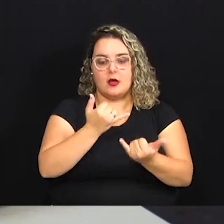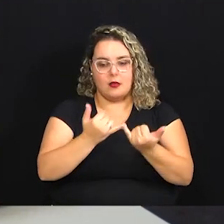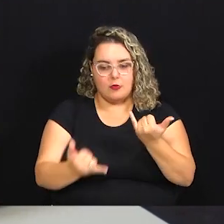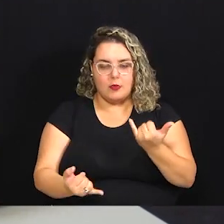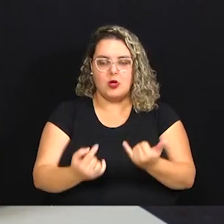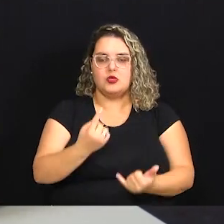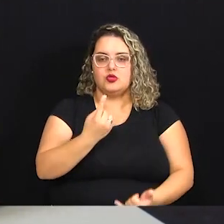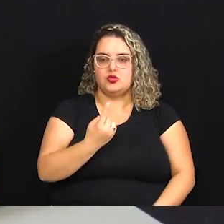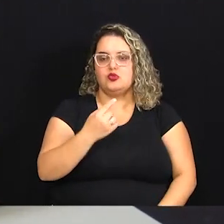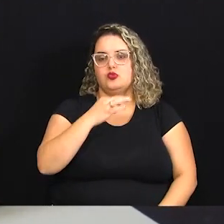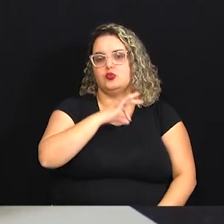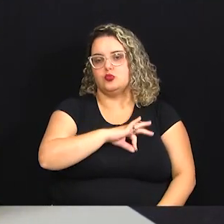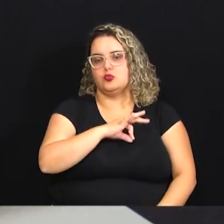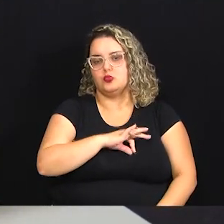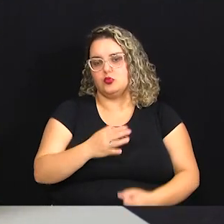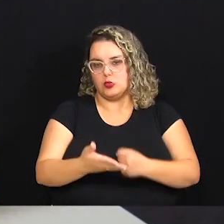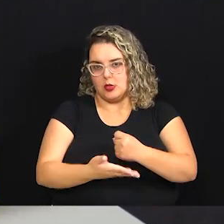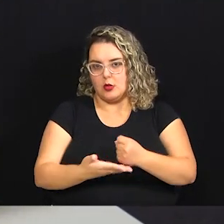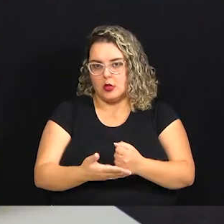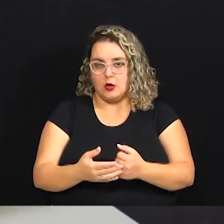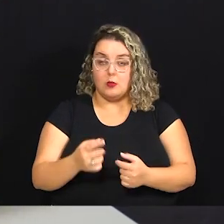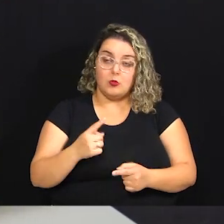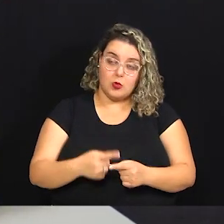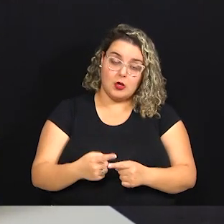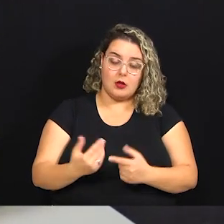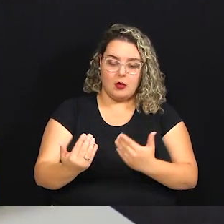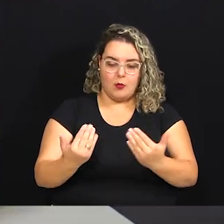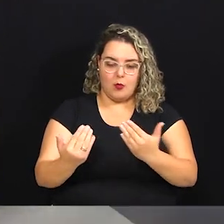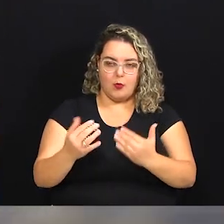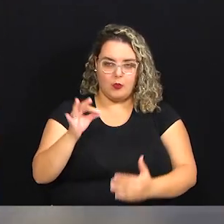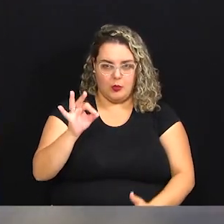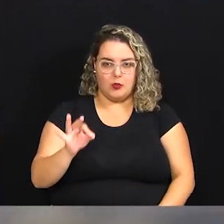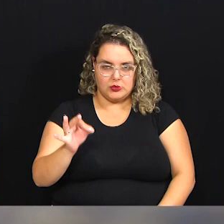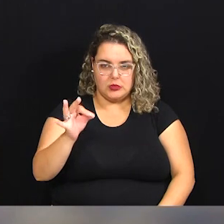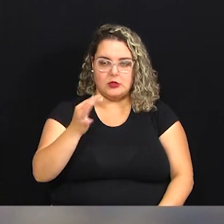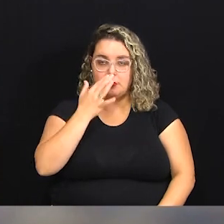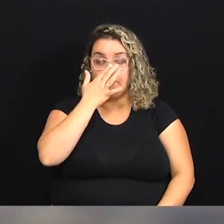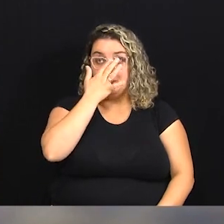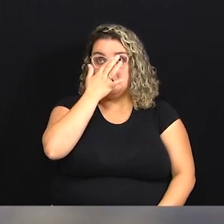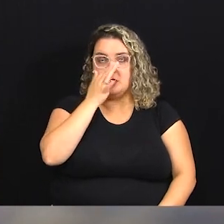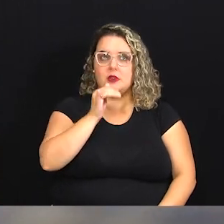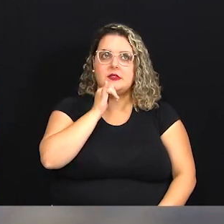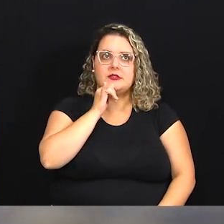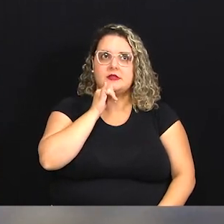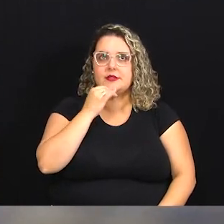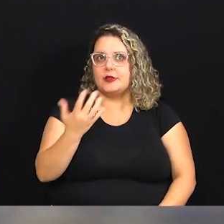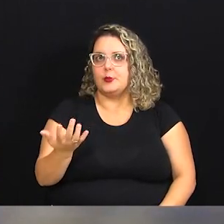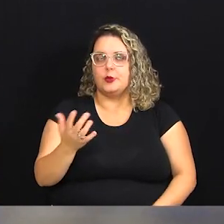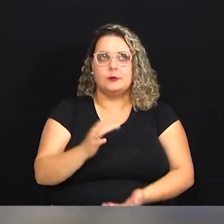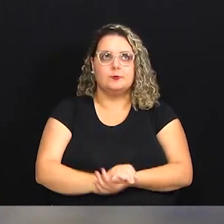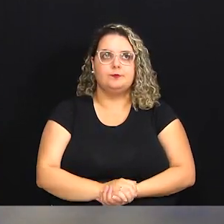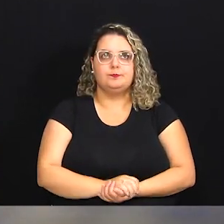vai receber metade de um salário porque ele é proporcional. Quem for, por exemplo,